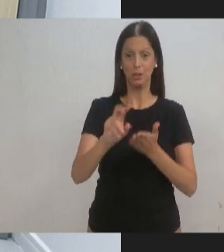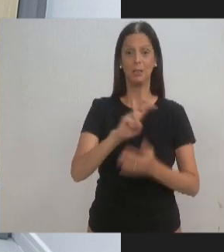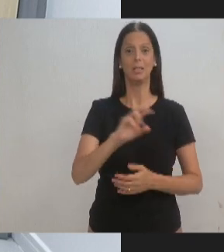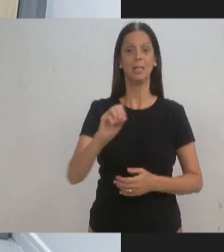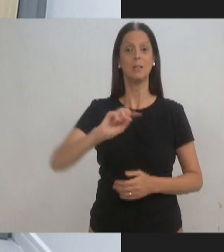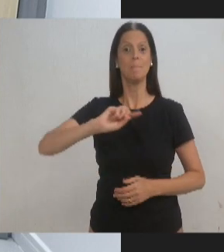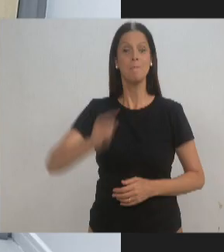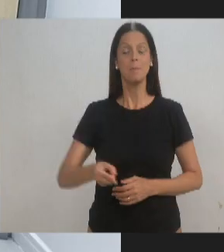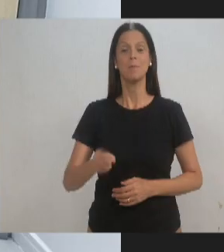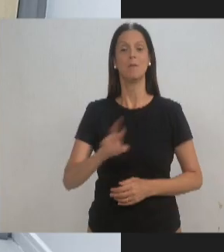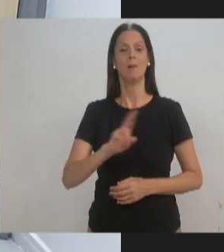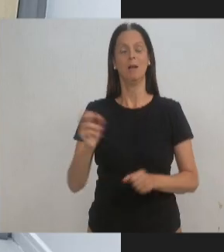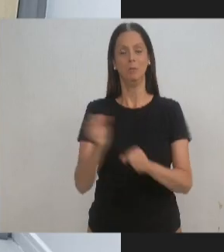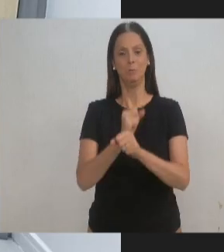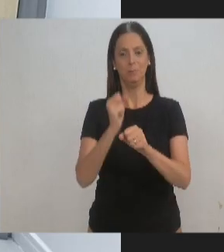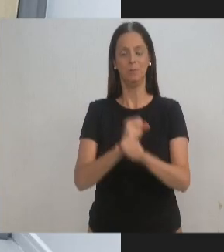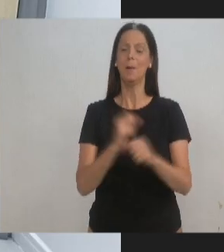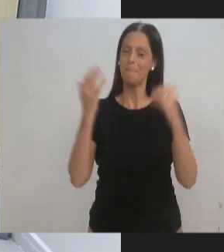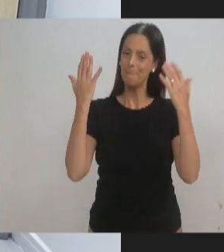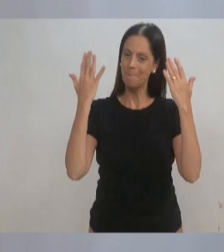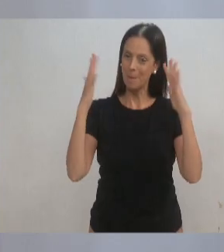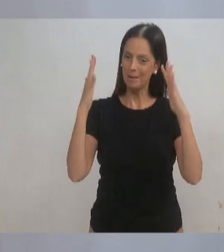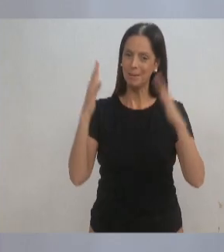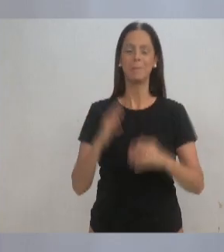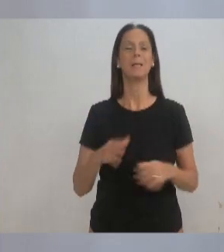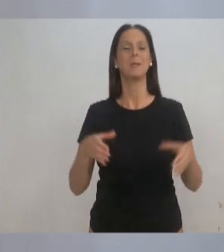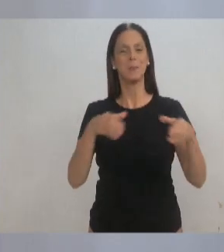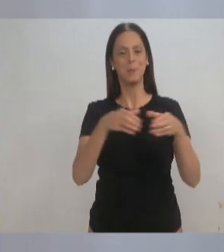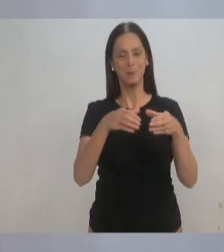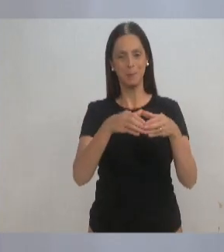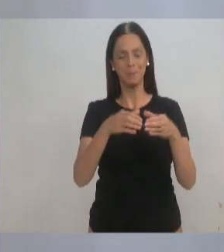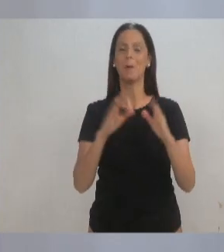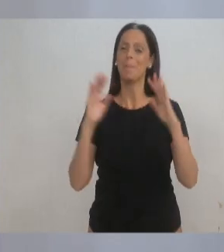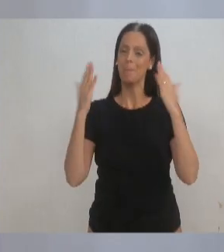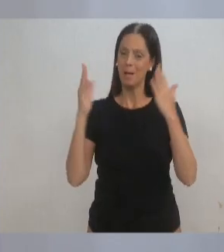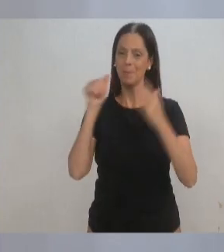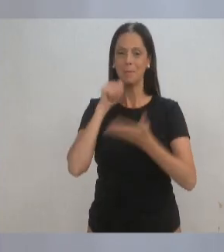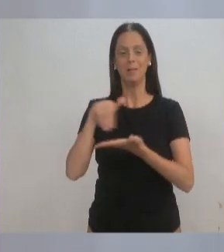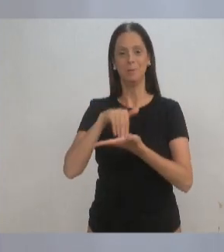das obras. Parabéns, Bruna, parabéns, Peter, parabéns a toda a equipe e obrigado mais